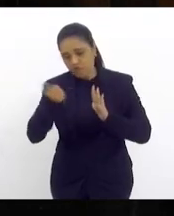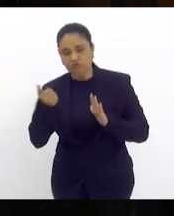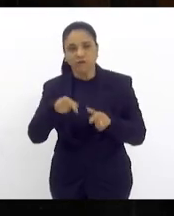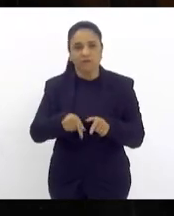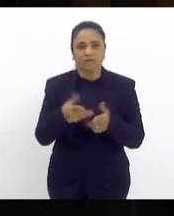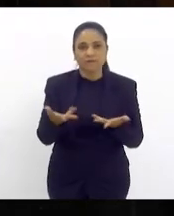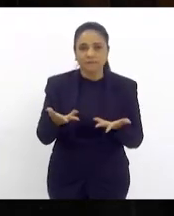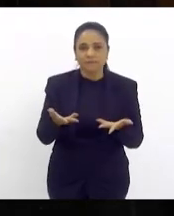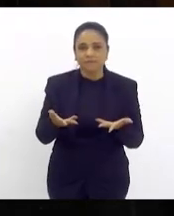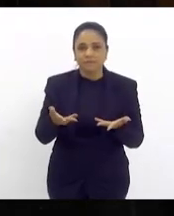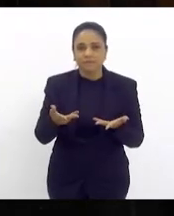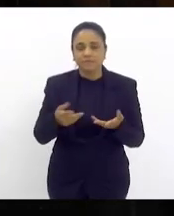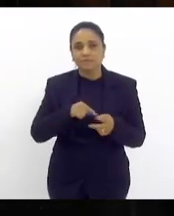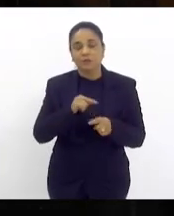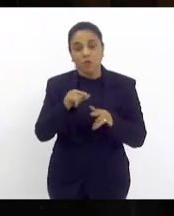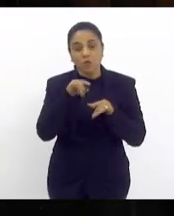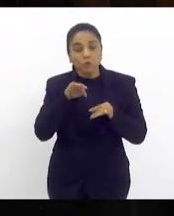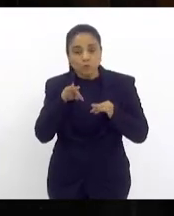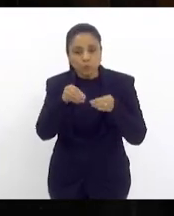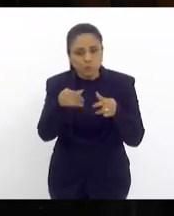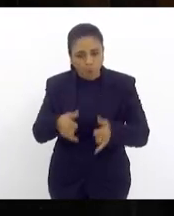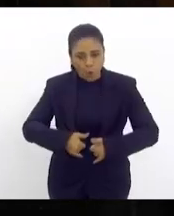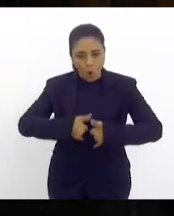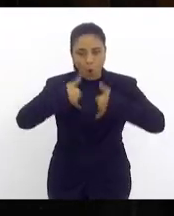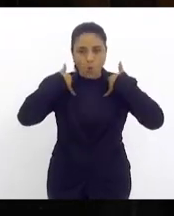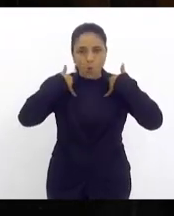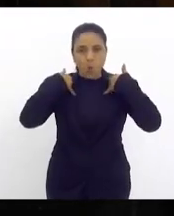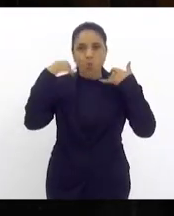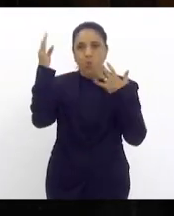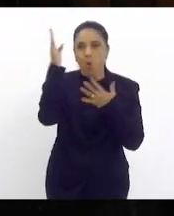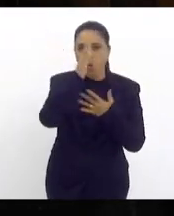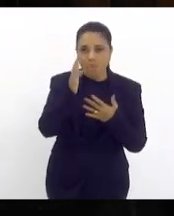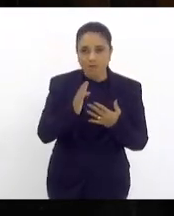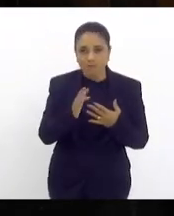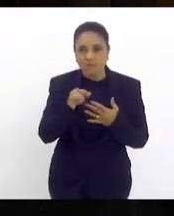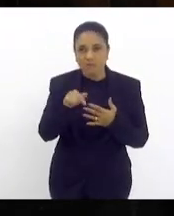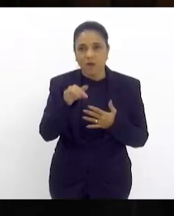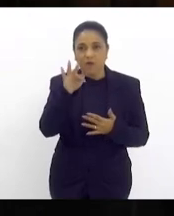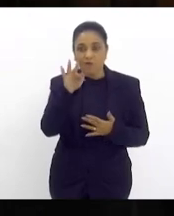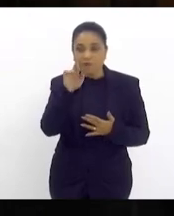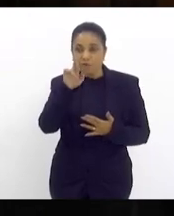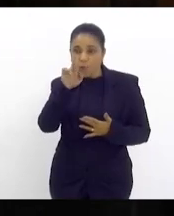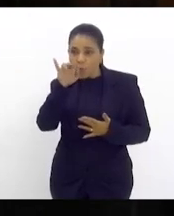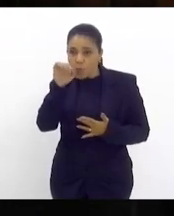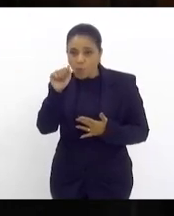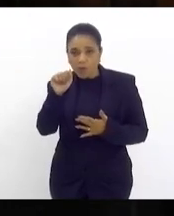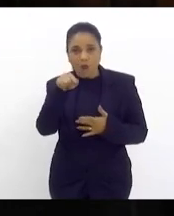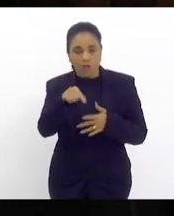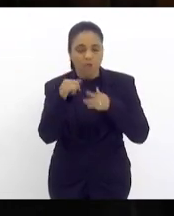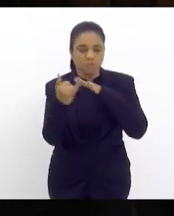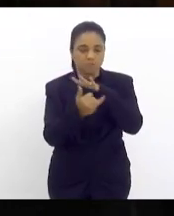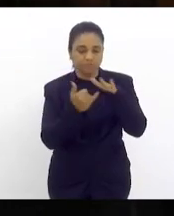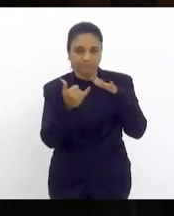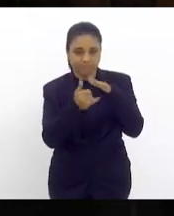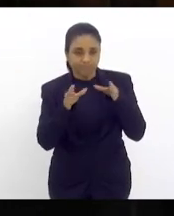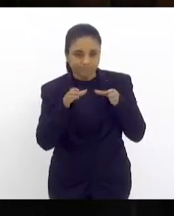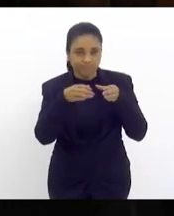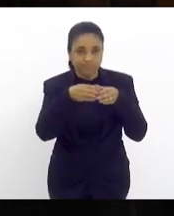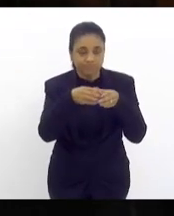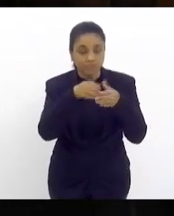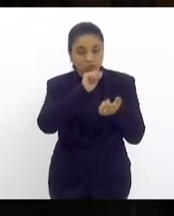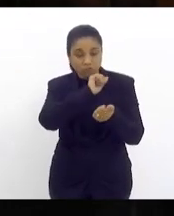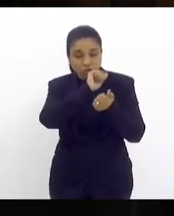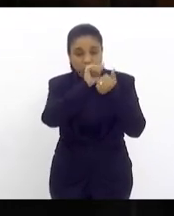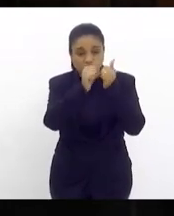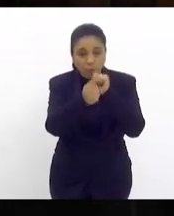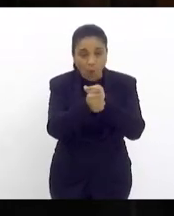tudo que é para dar orgulho ao brasileiro a fúria é uma organização presidente que ela foi eleita a quarta maior organização de esportes do